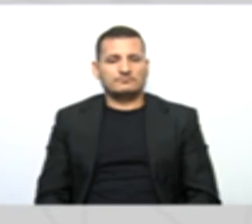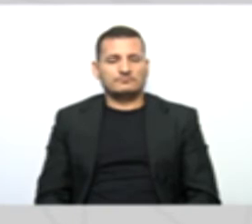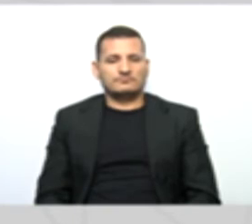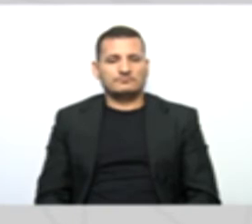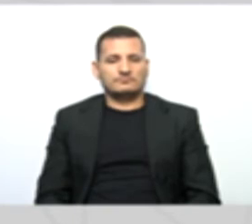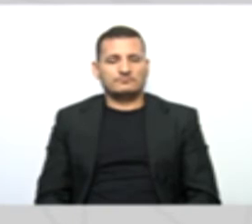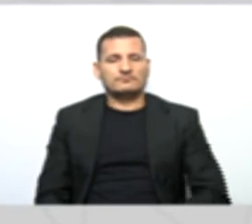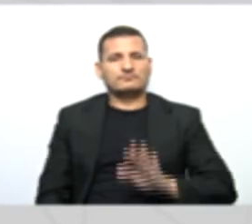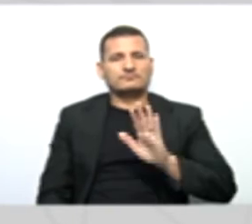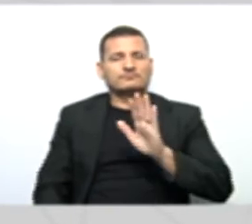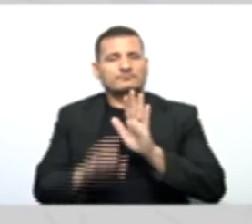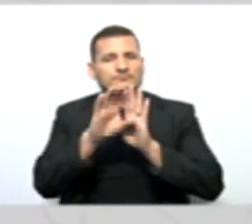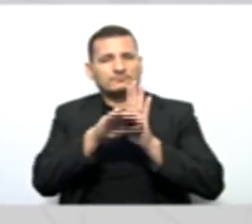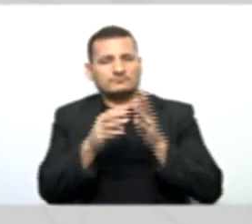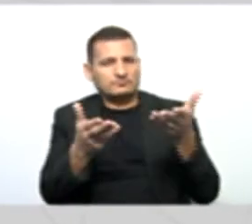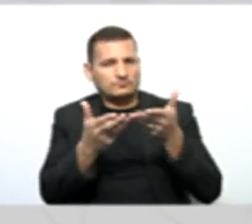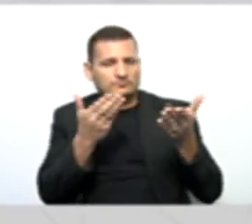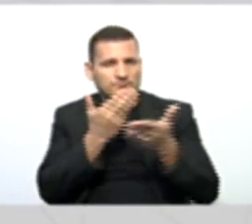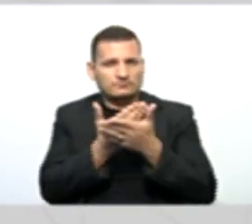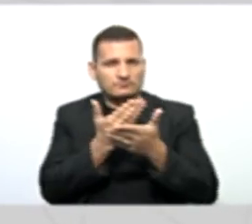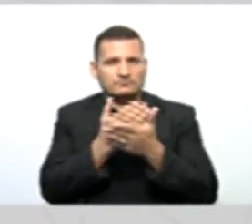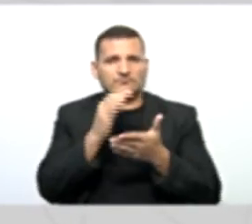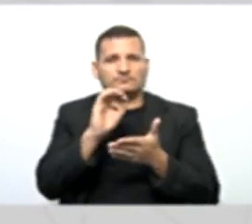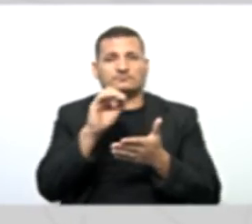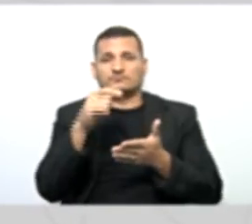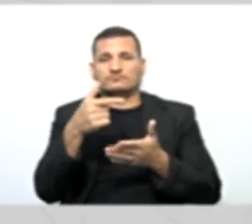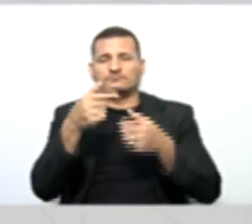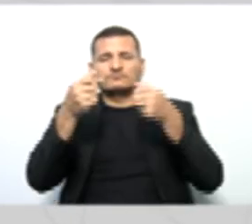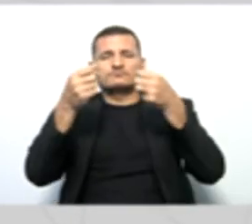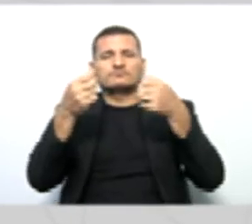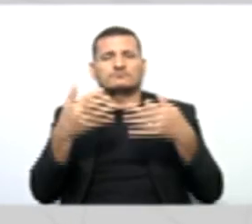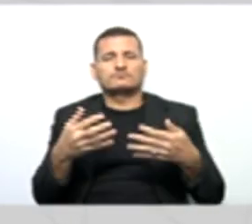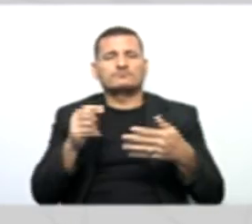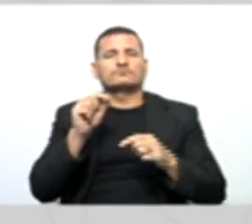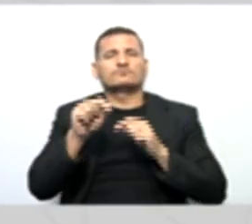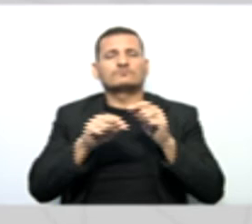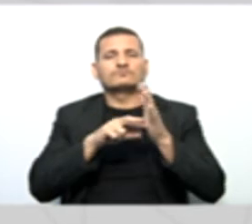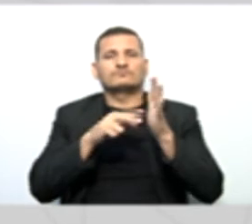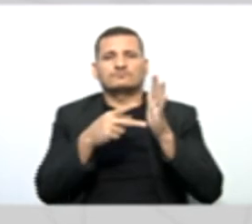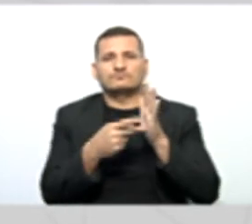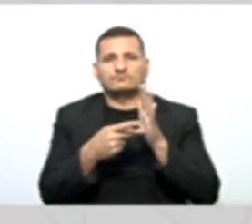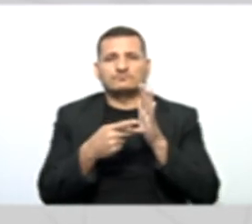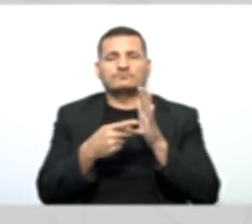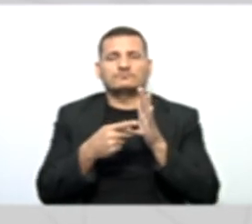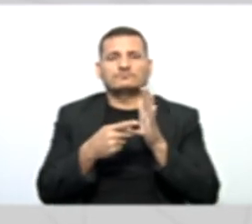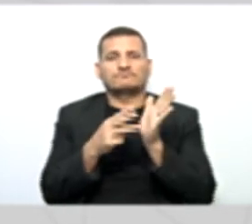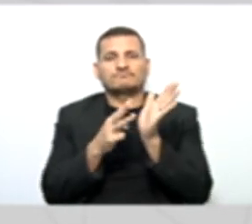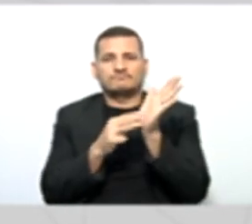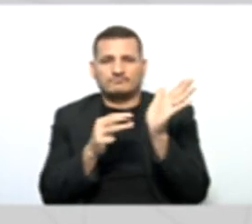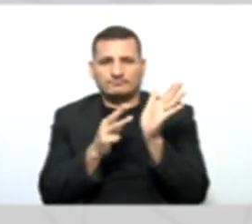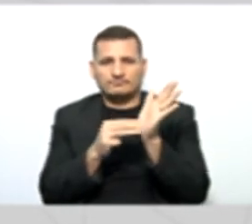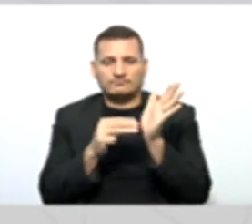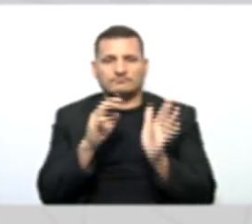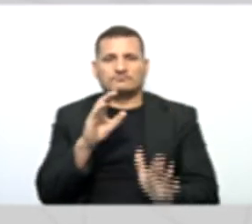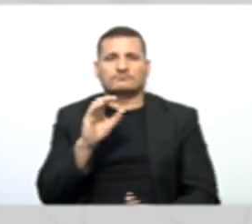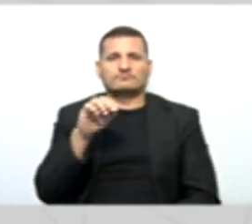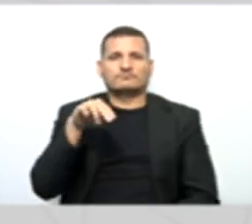Baseado nos conceitos abordados na aula 2, explique o que é um método construtor. Espera